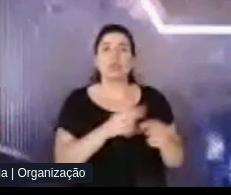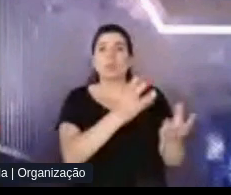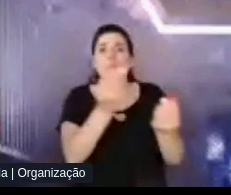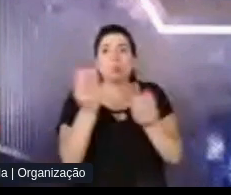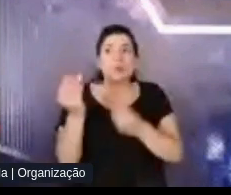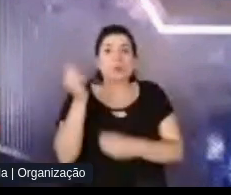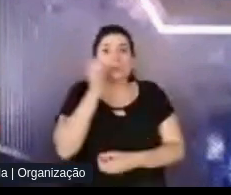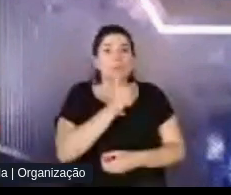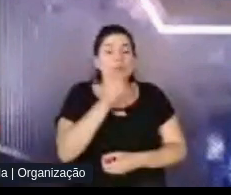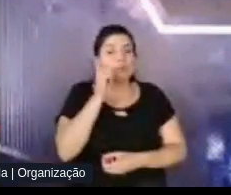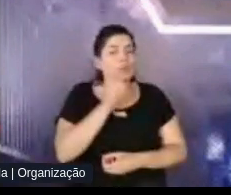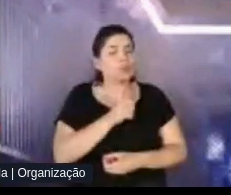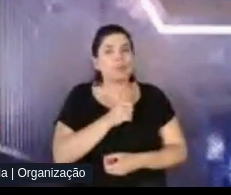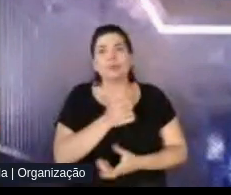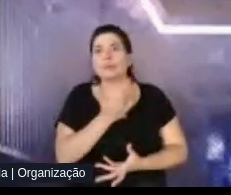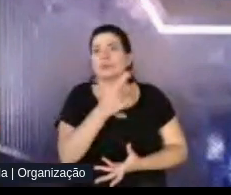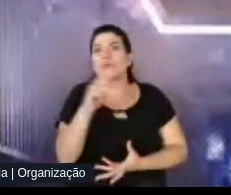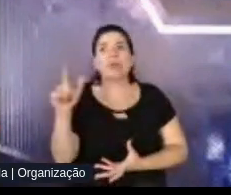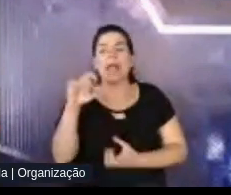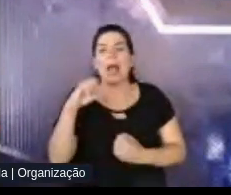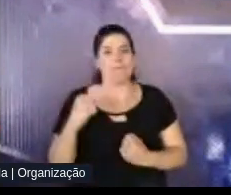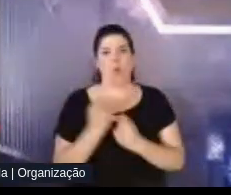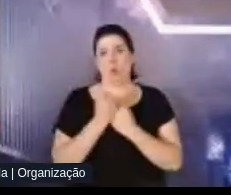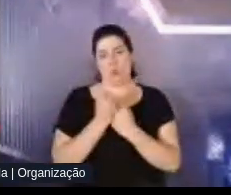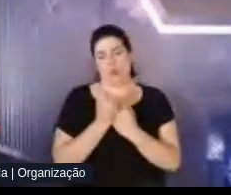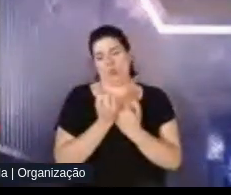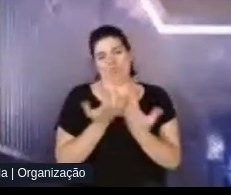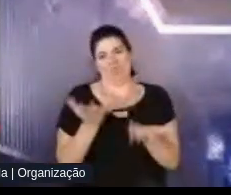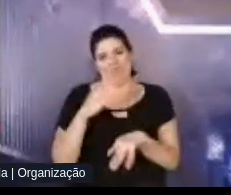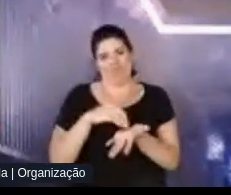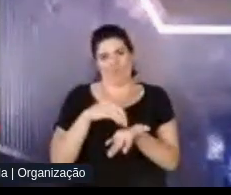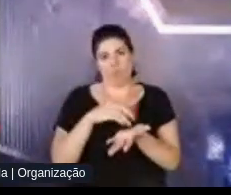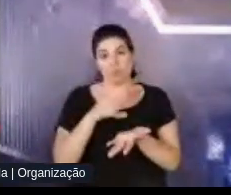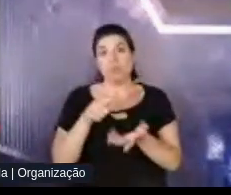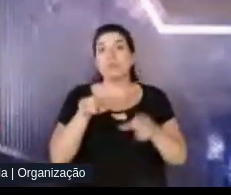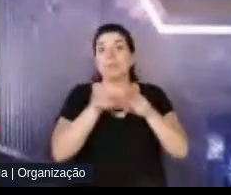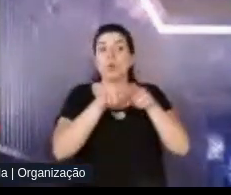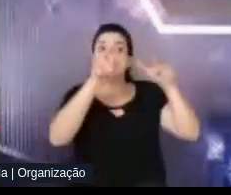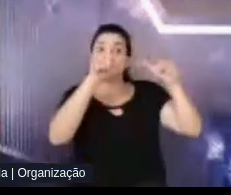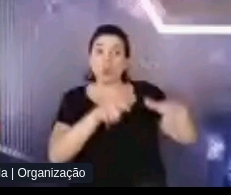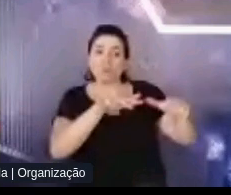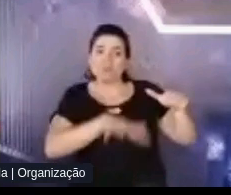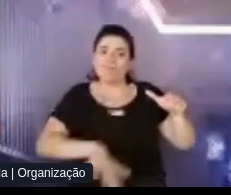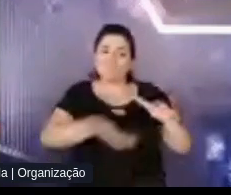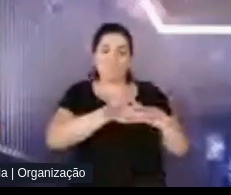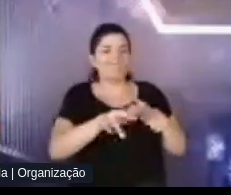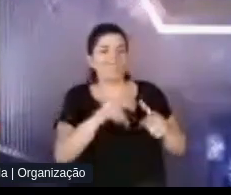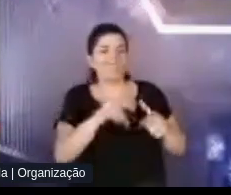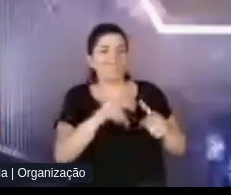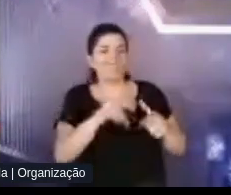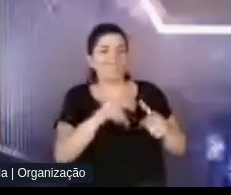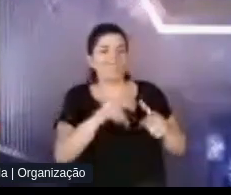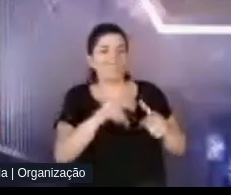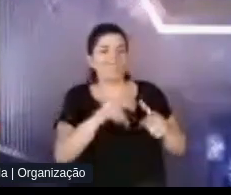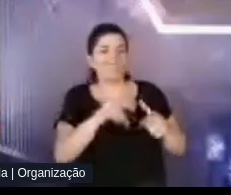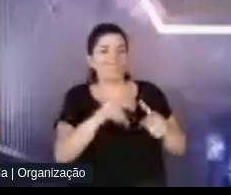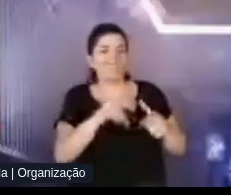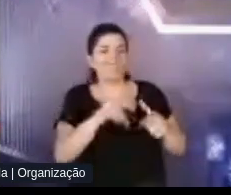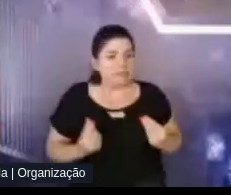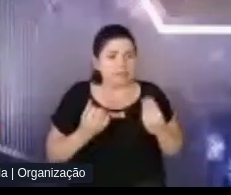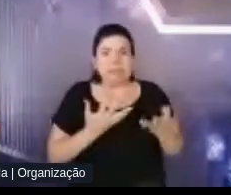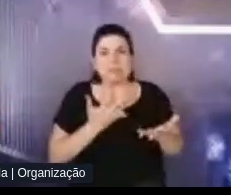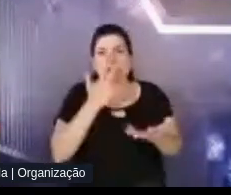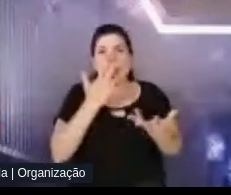nós, mulheres, a gente não tem muito aquele apoio. O próprio ambiente, às vezes, não se torna propício a gente estar ali.